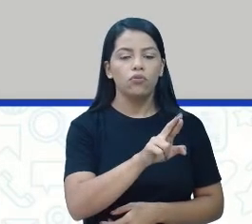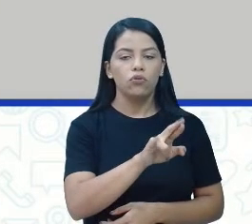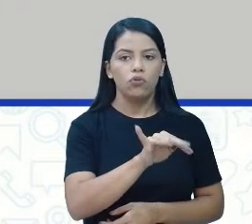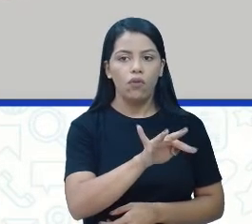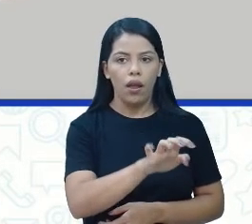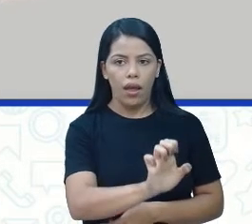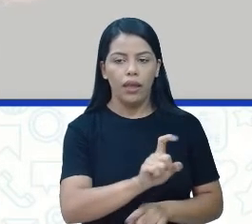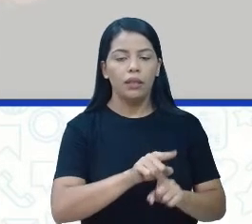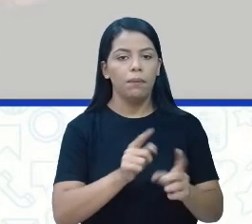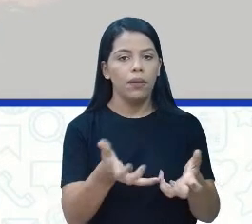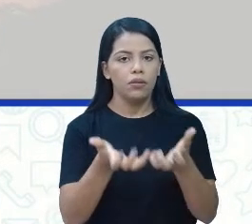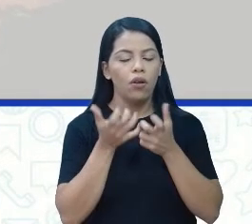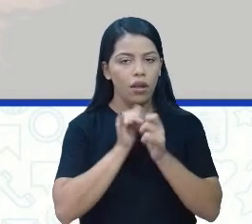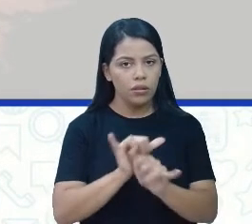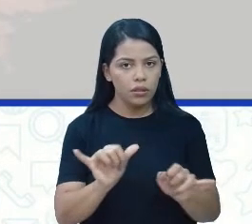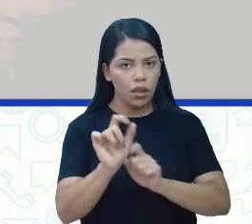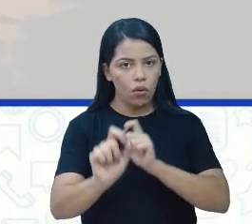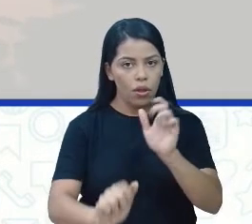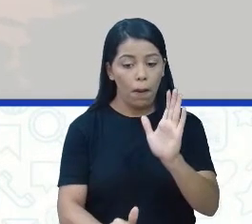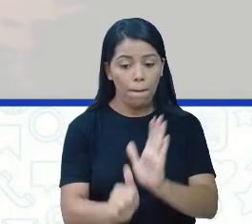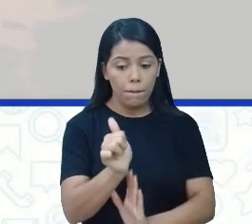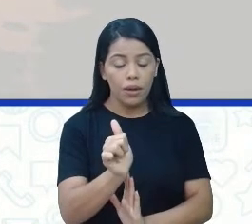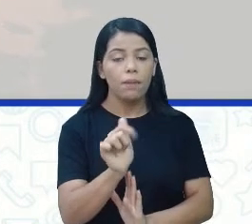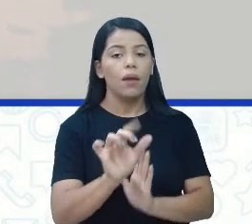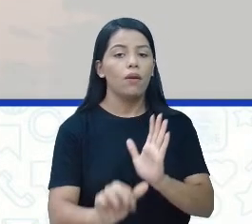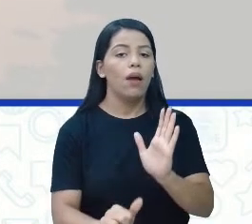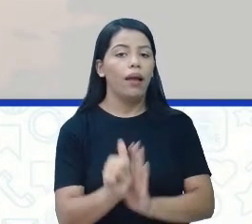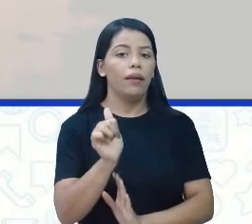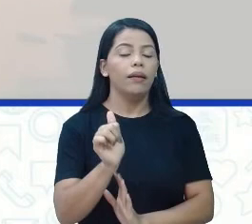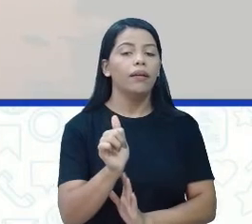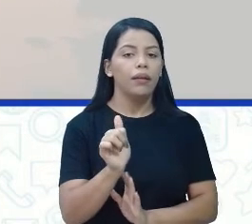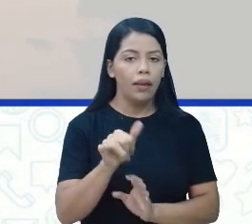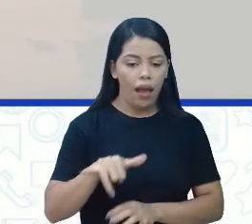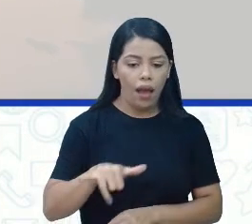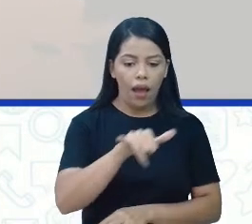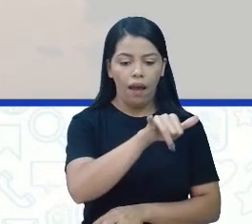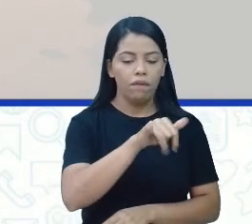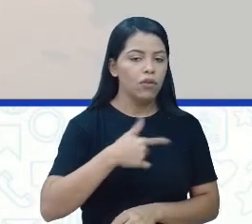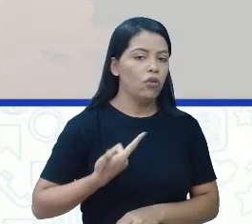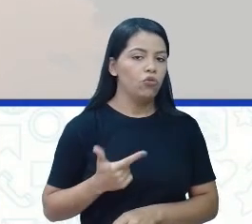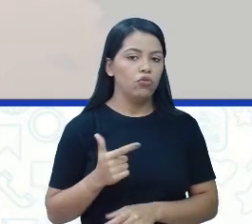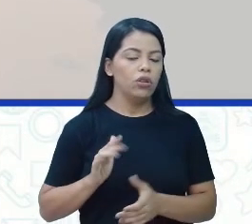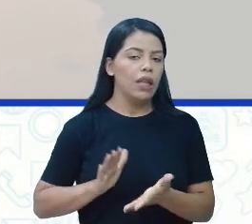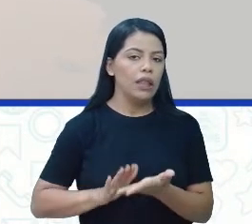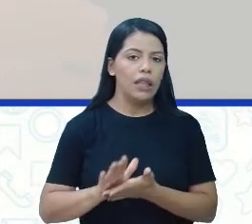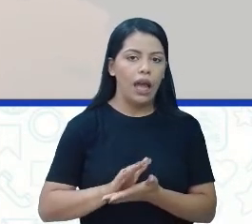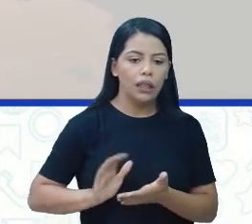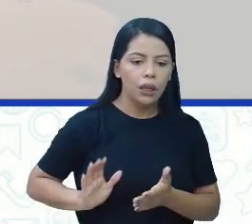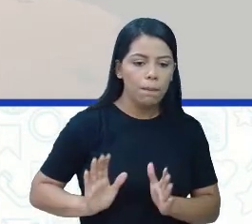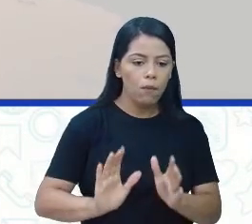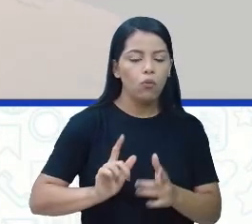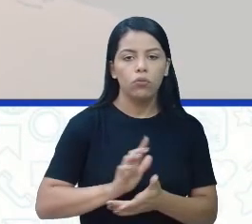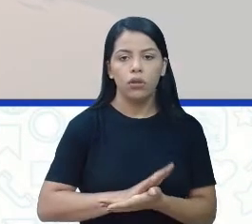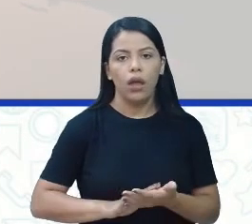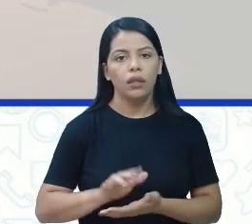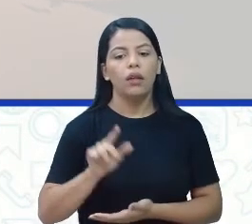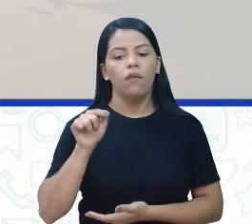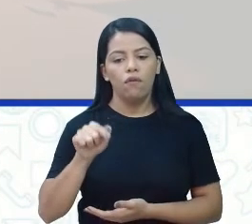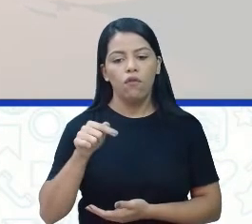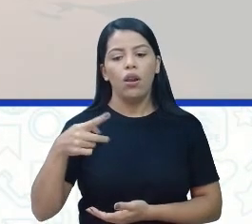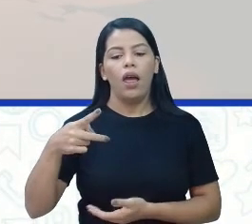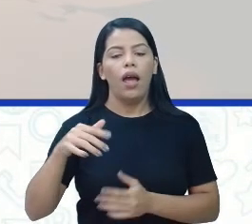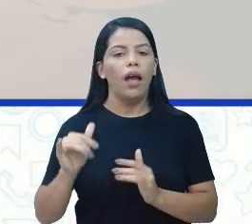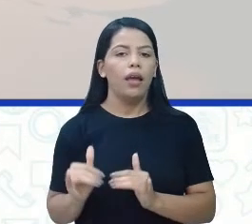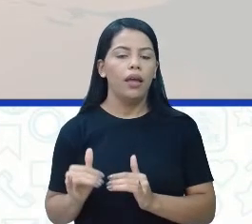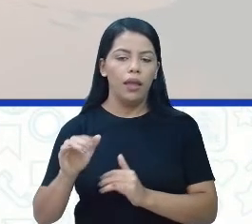primeiro a inventar um avião, voar sozinho, sem impulso, sem empurrão, sem nada, foi Santos Dumont, em Paris, né,